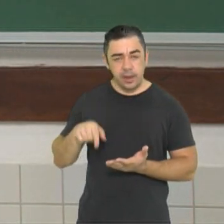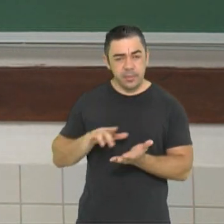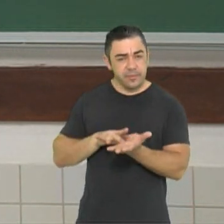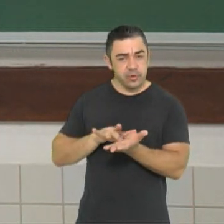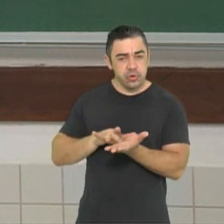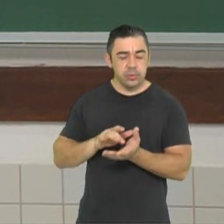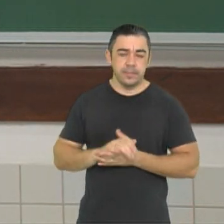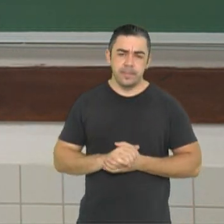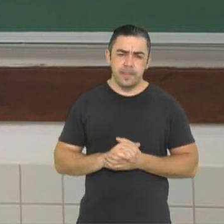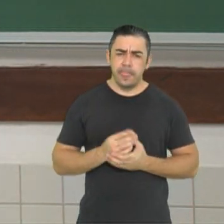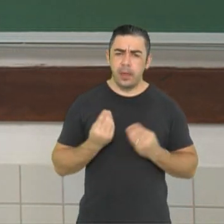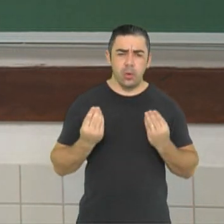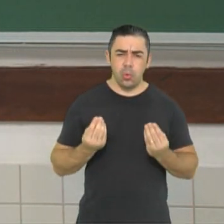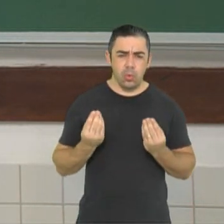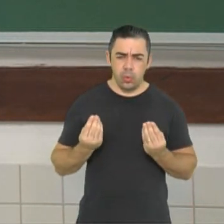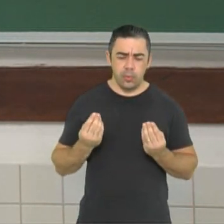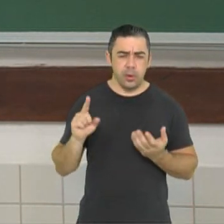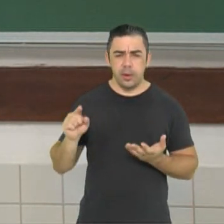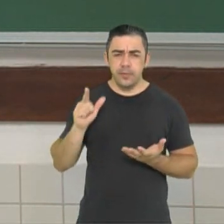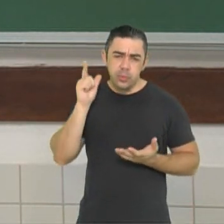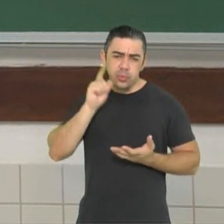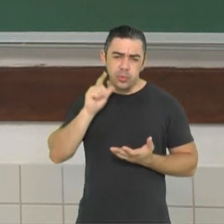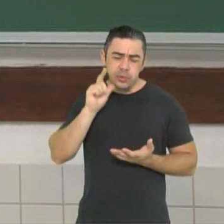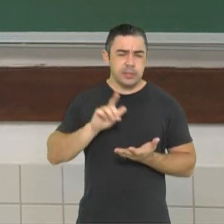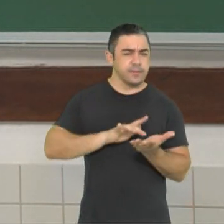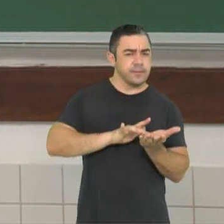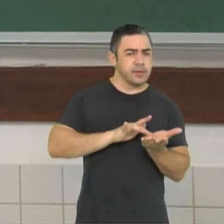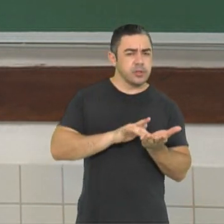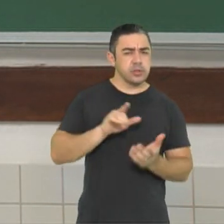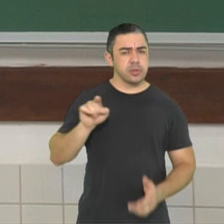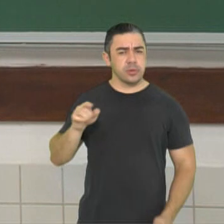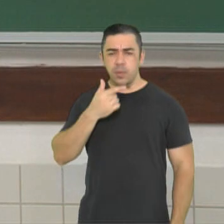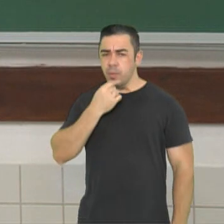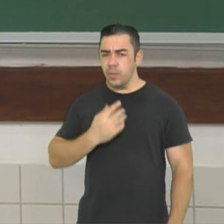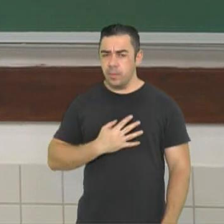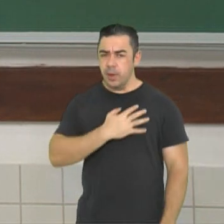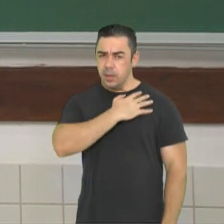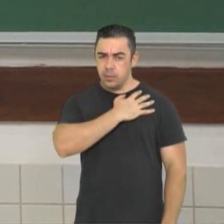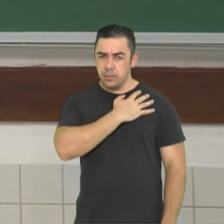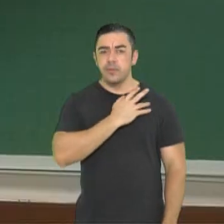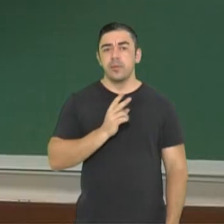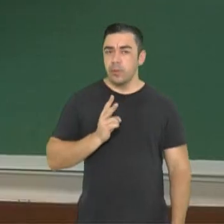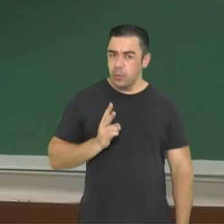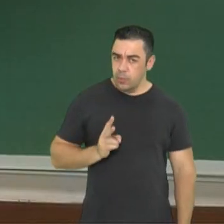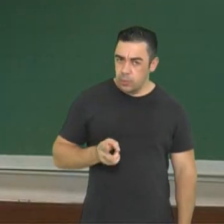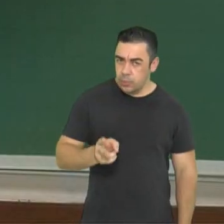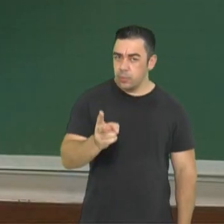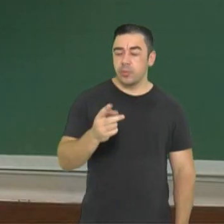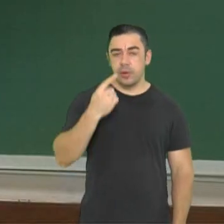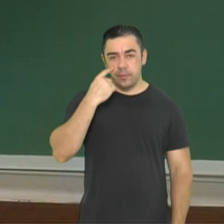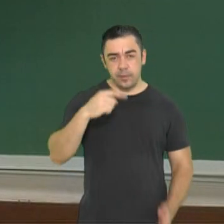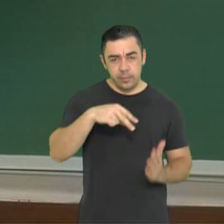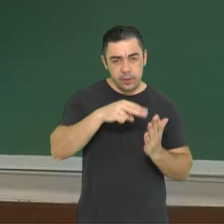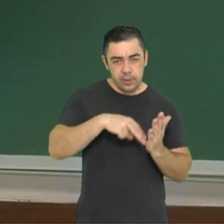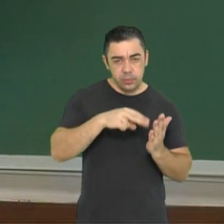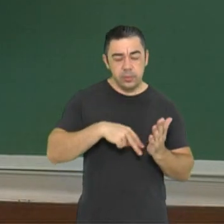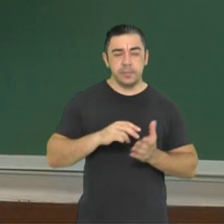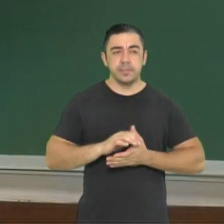E de que forma será que ele vai querer enganar esse barão? A gente vai continuar fazendo a